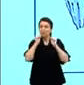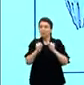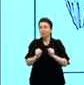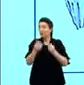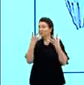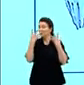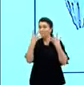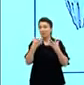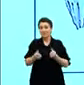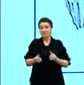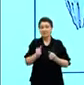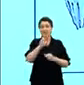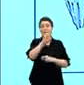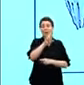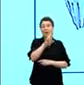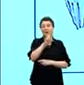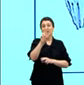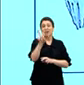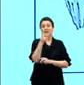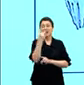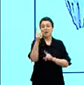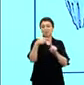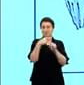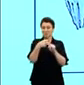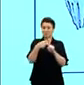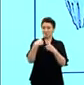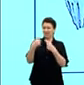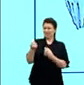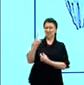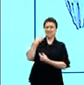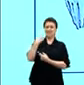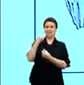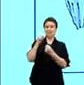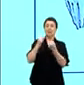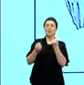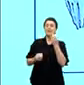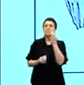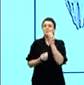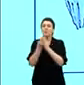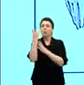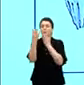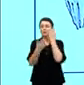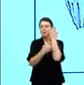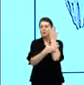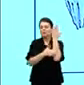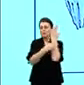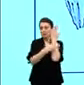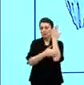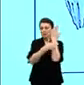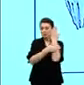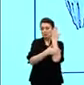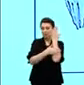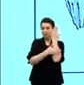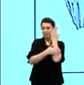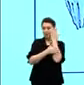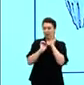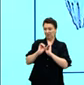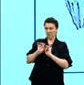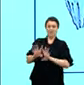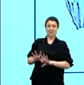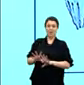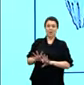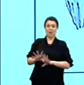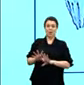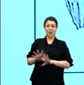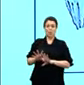RH positivo da criança como corpo estranho e produzir os anticorpos para acabar com esse corpo estranho, né, entre